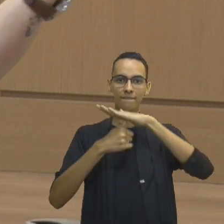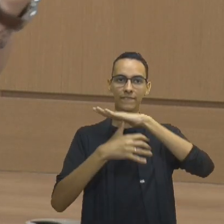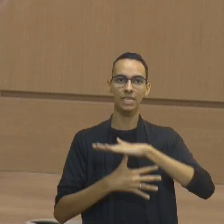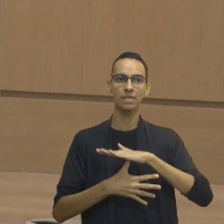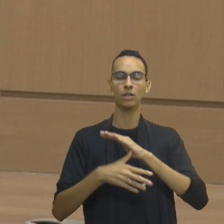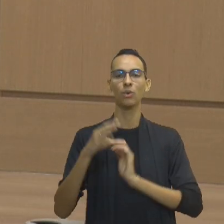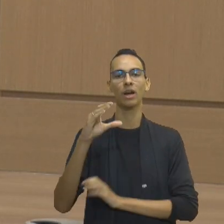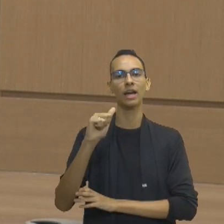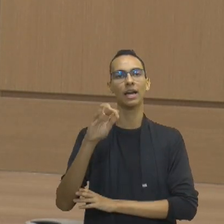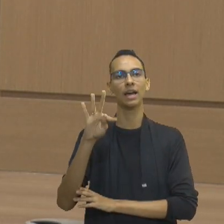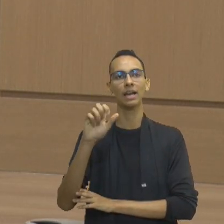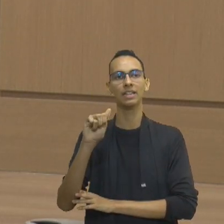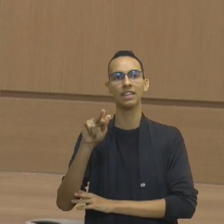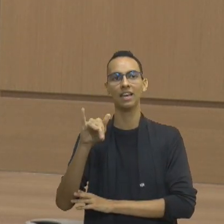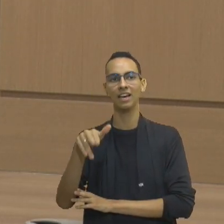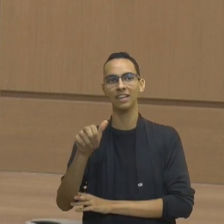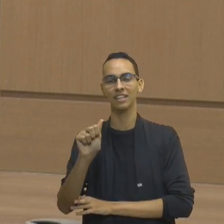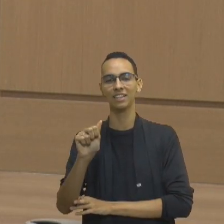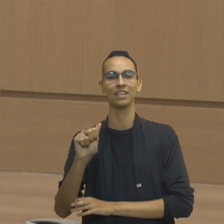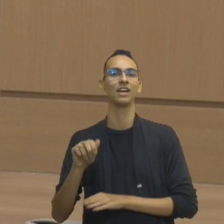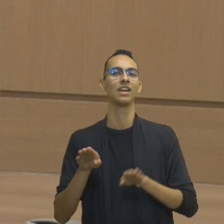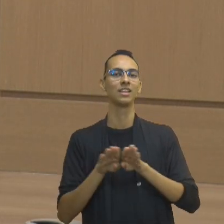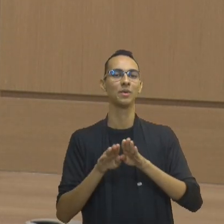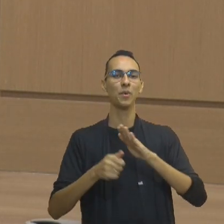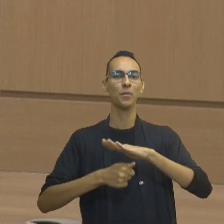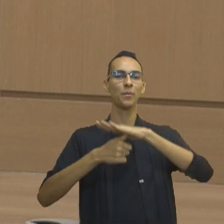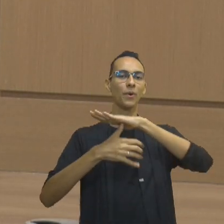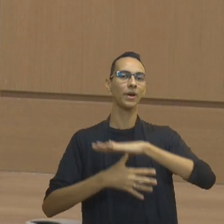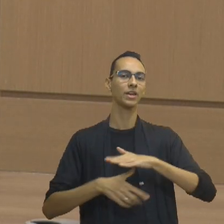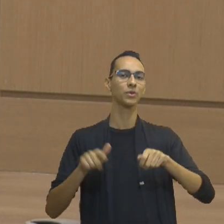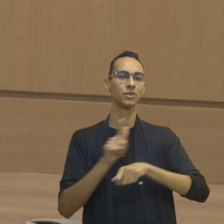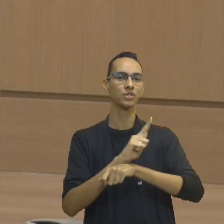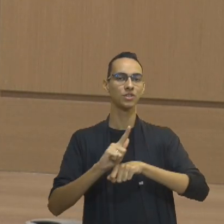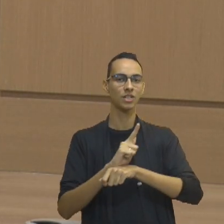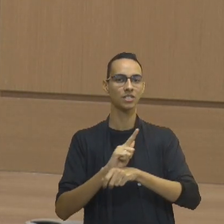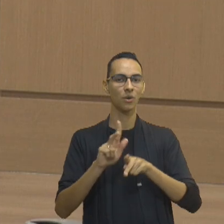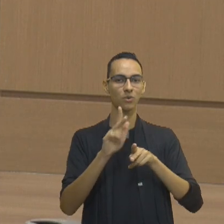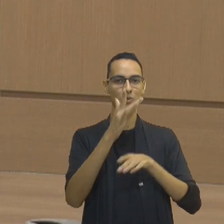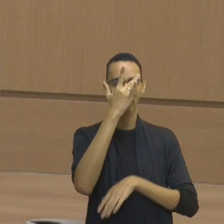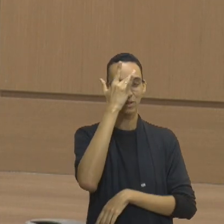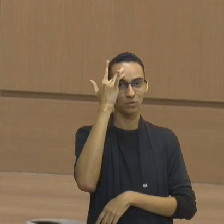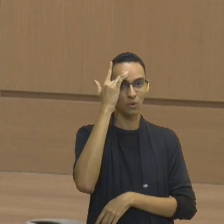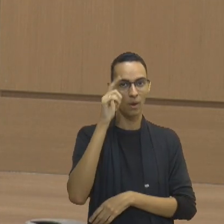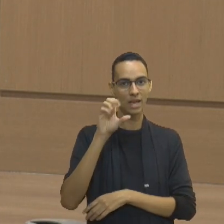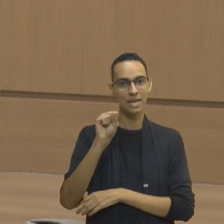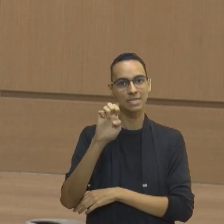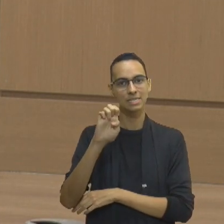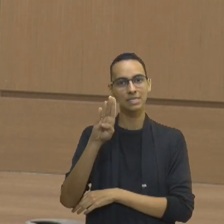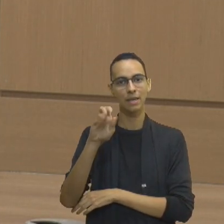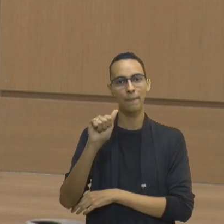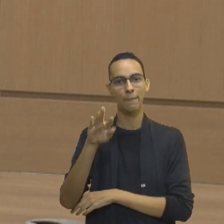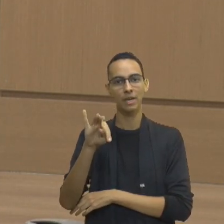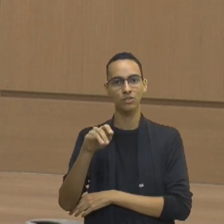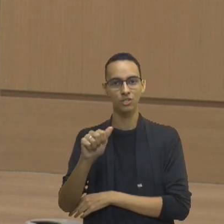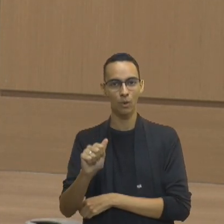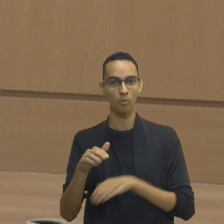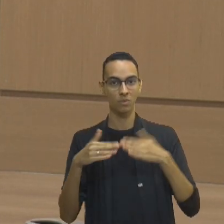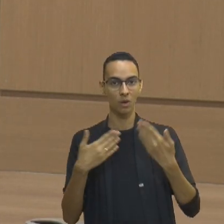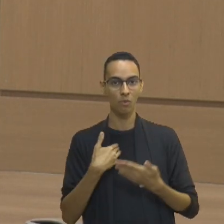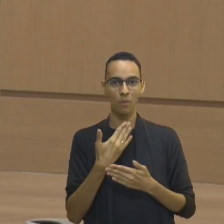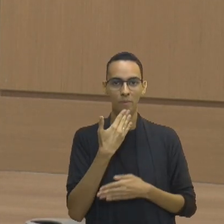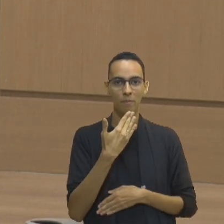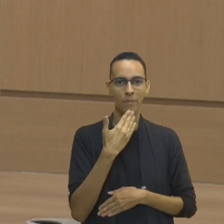o pró-reitor de Gestão de Pessoas, Sebastião Elias. Então, eu peço que, ao